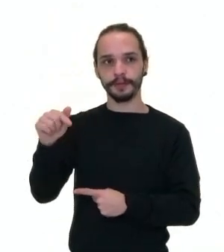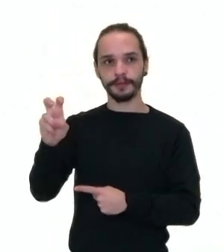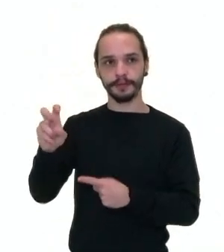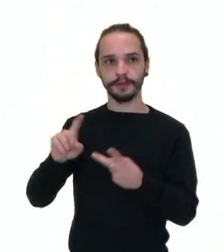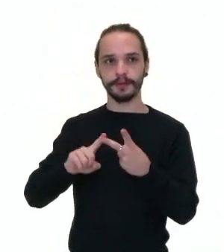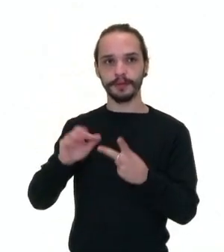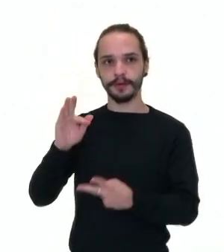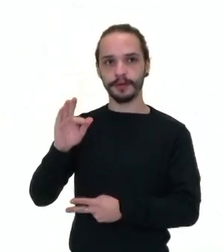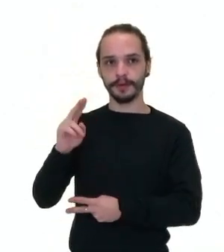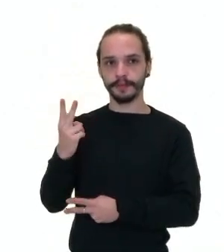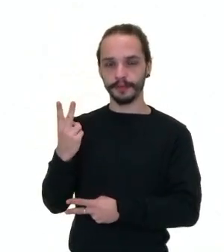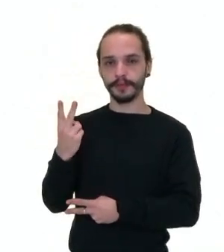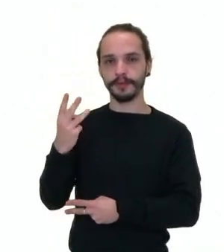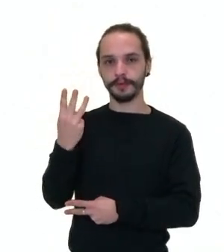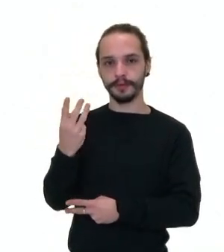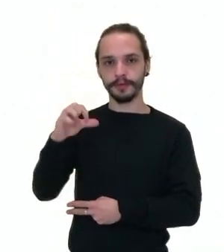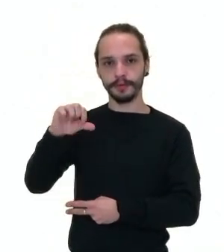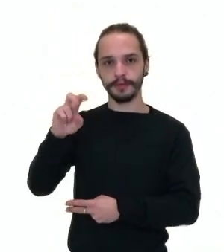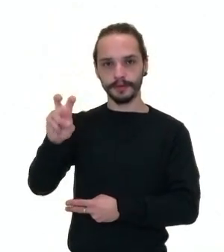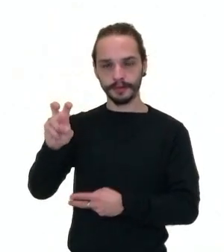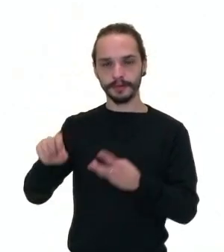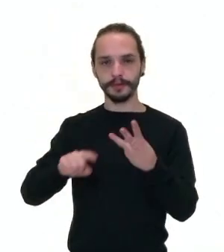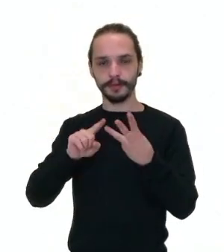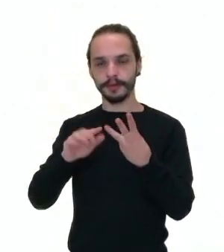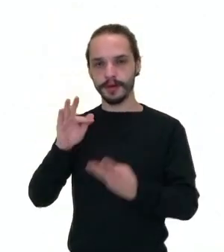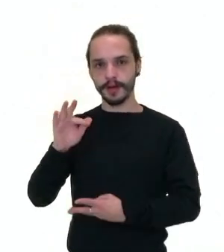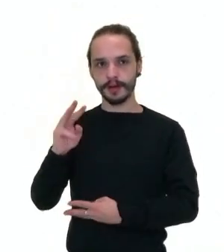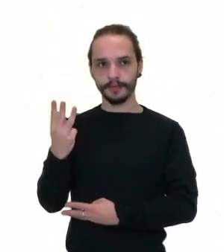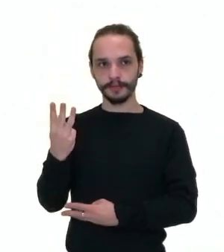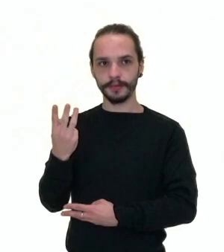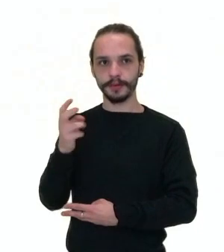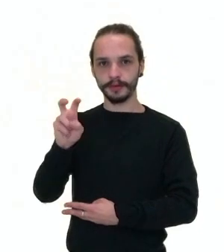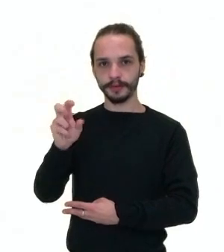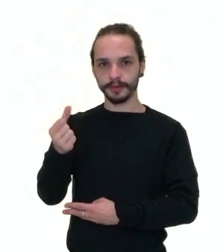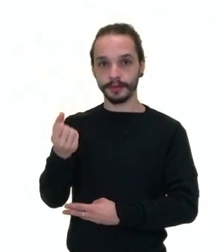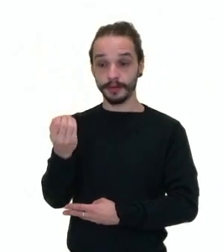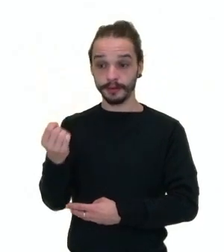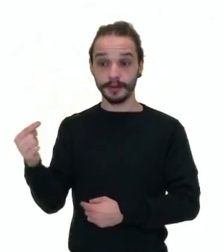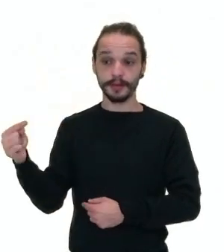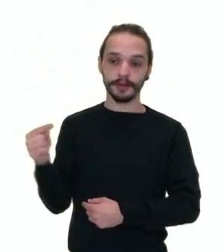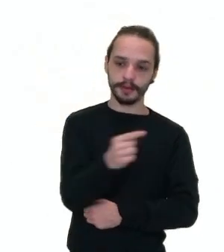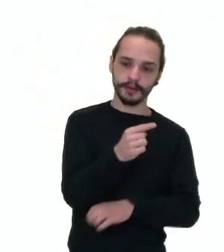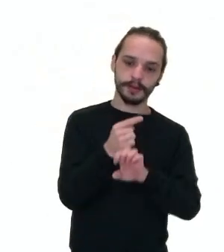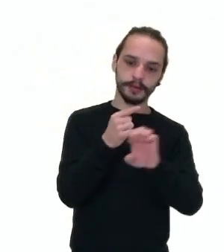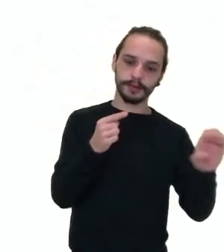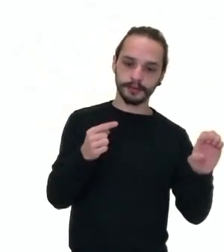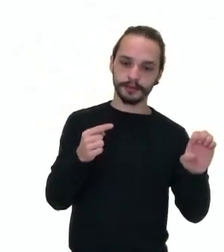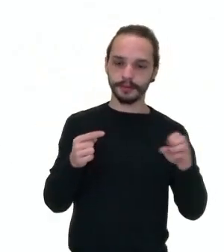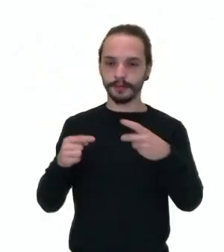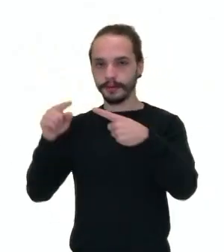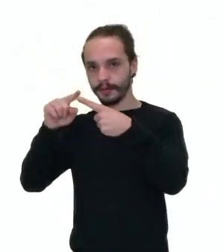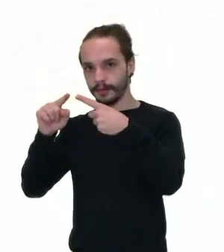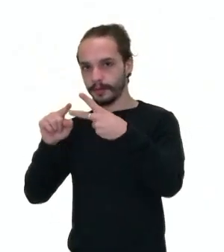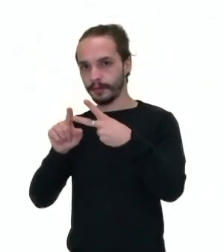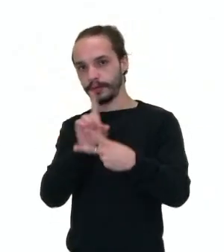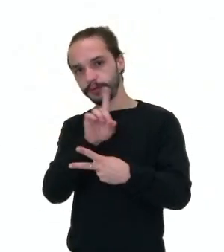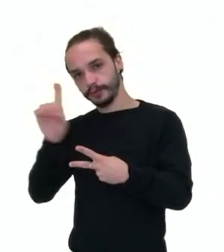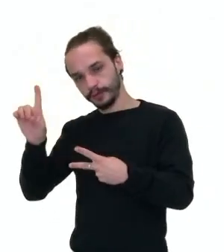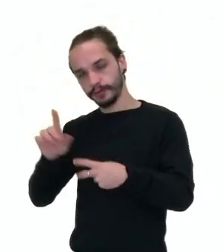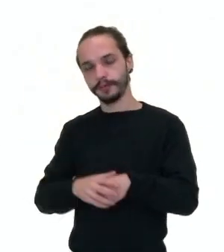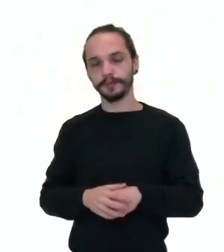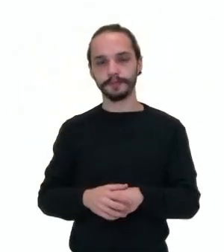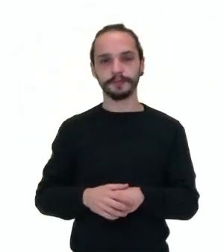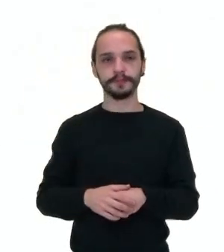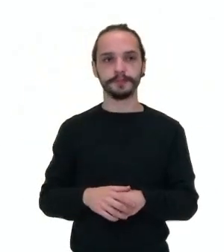395 e F3 560, ok? A de 560 está apontando para a esquerda e as outras duas para a direita. E a